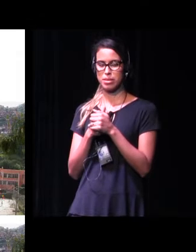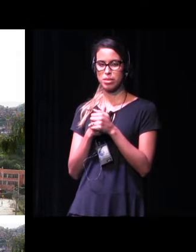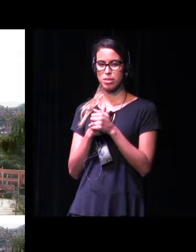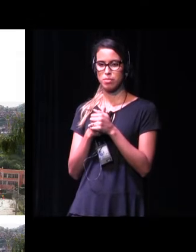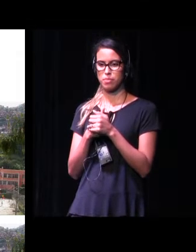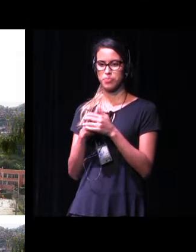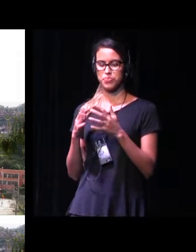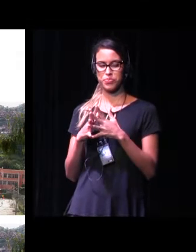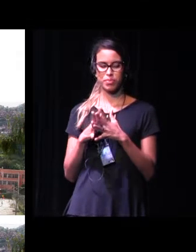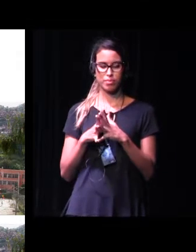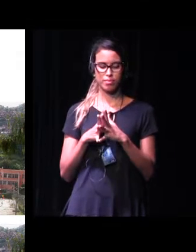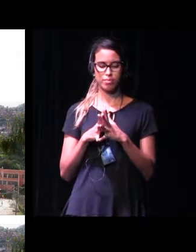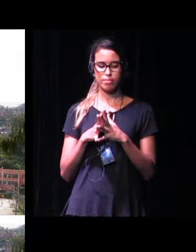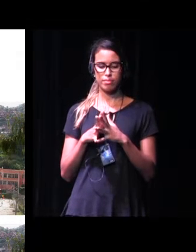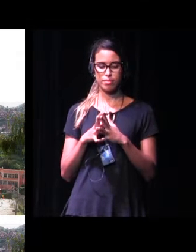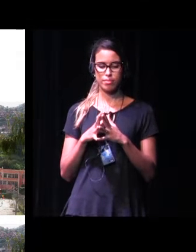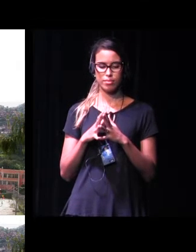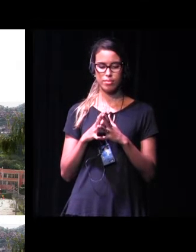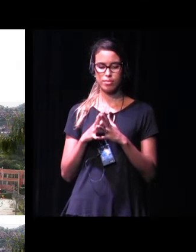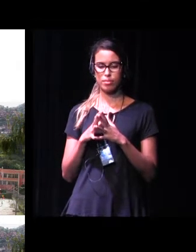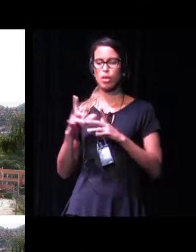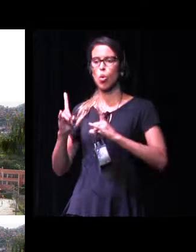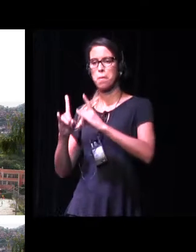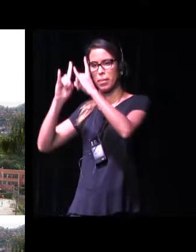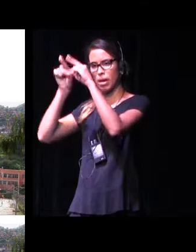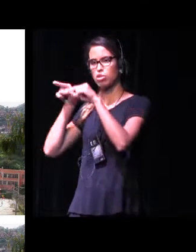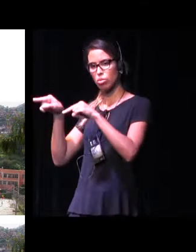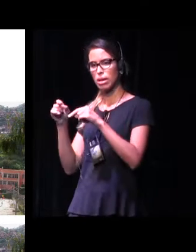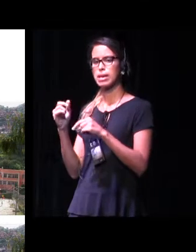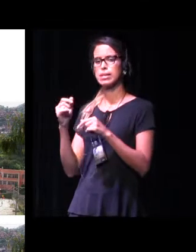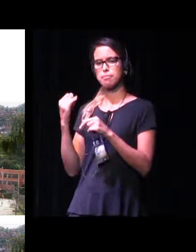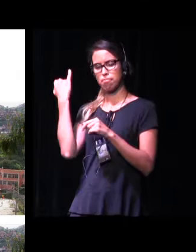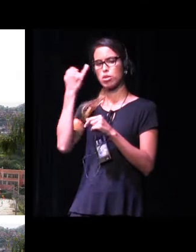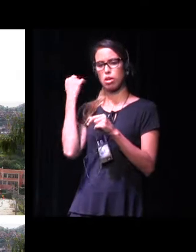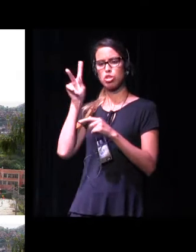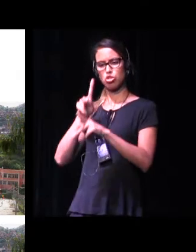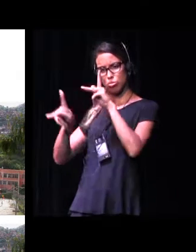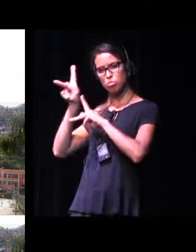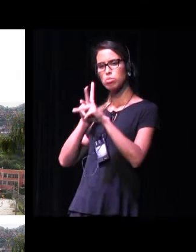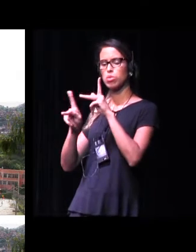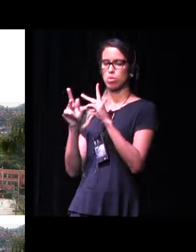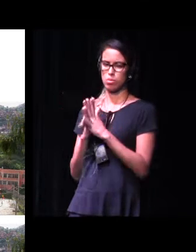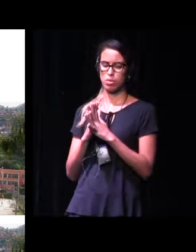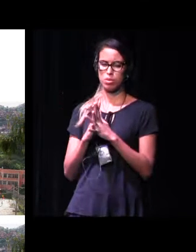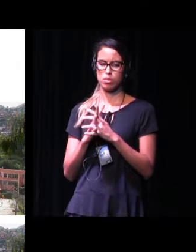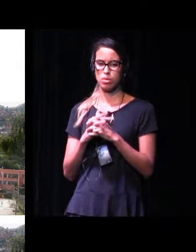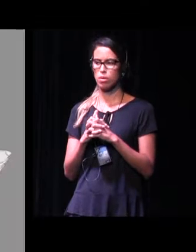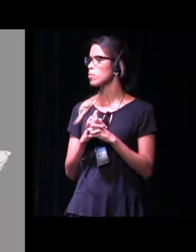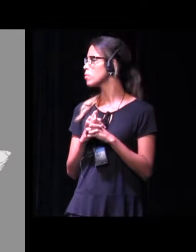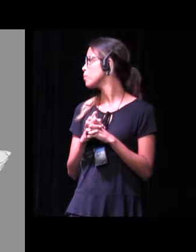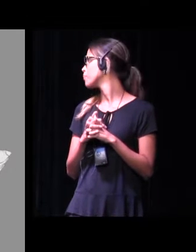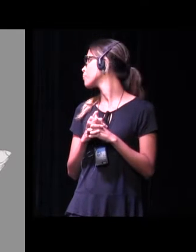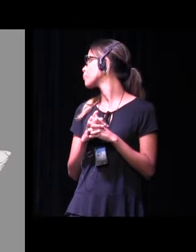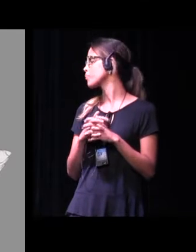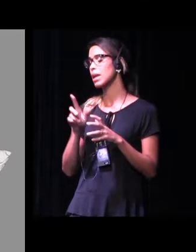e sair do claustro, que o prédio fosse uma plataforma pública